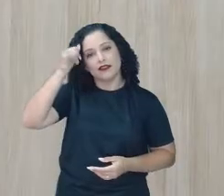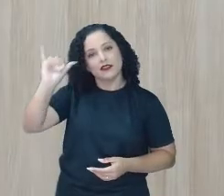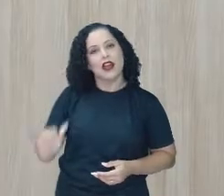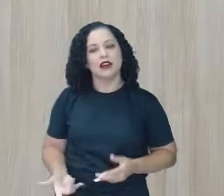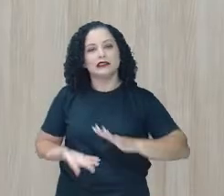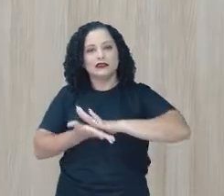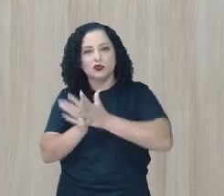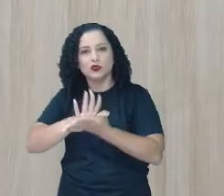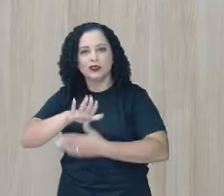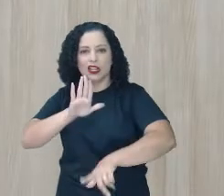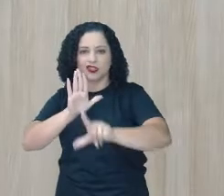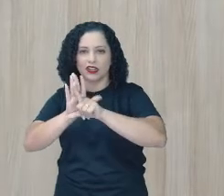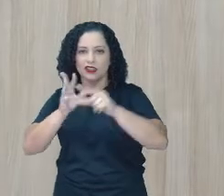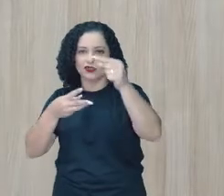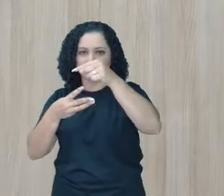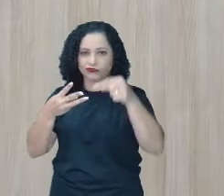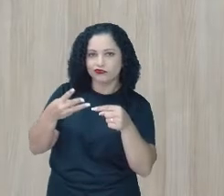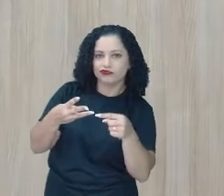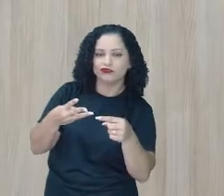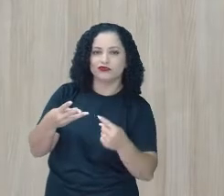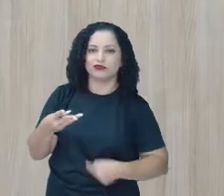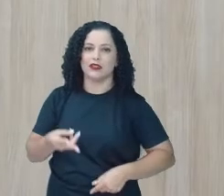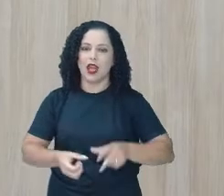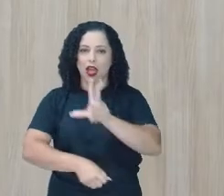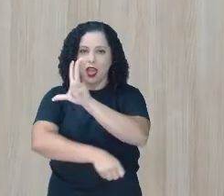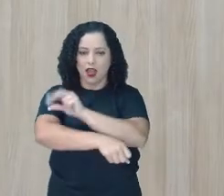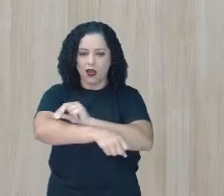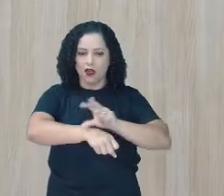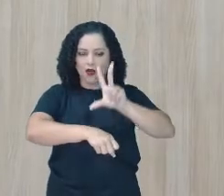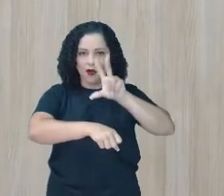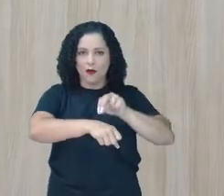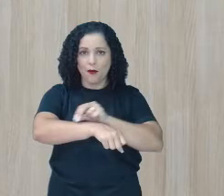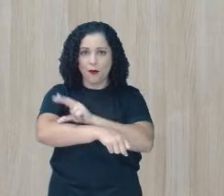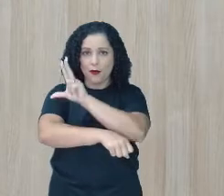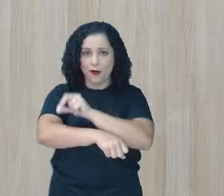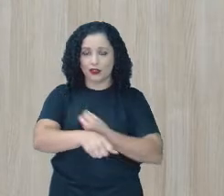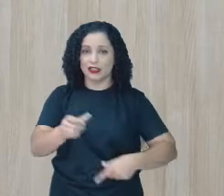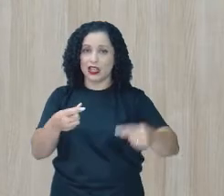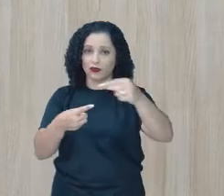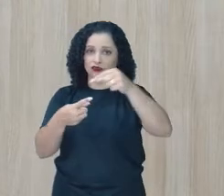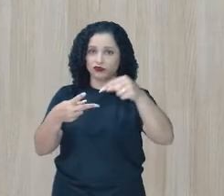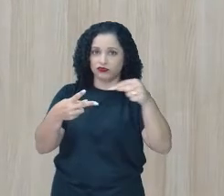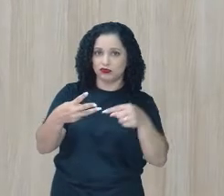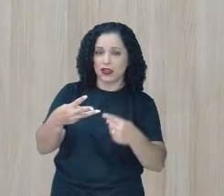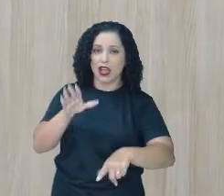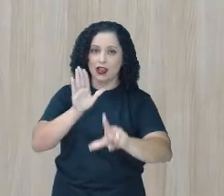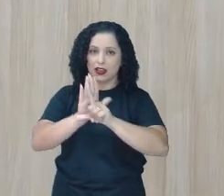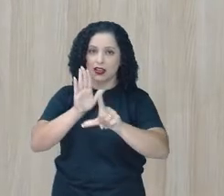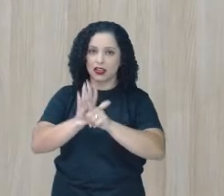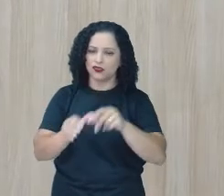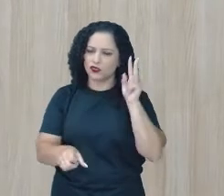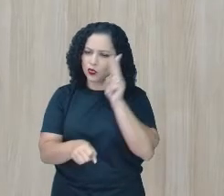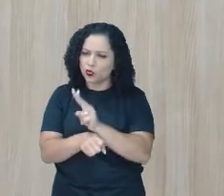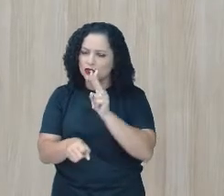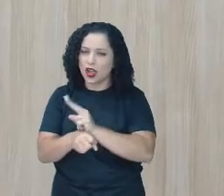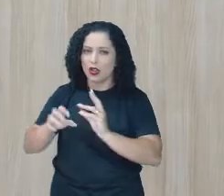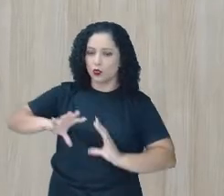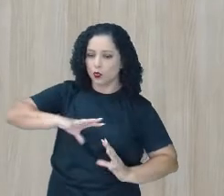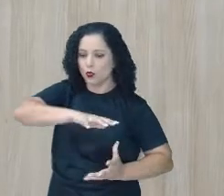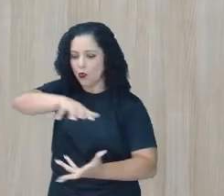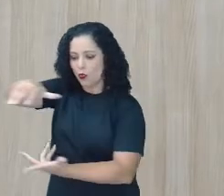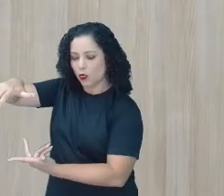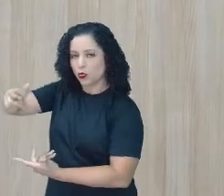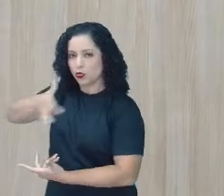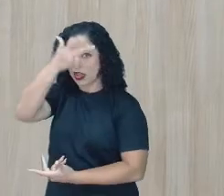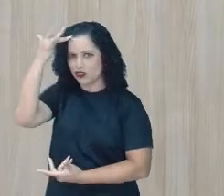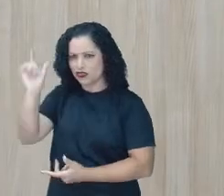tenta mostrar que é necessário que essas leis elas protejam a gente de forma perfeita, não apenas